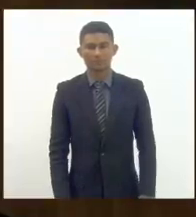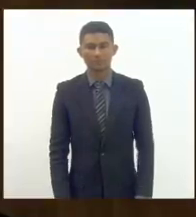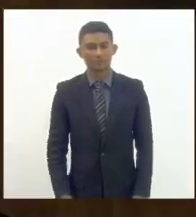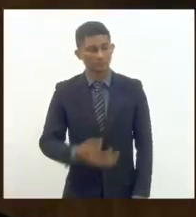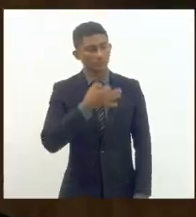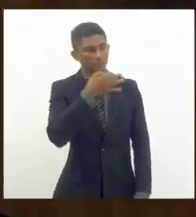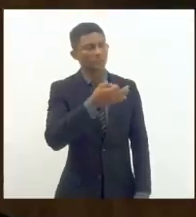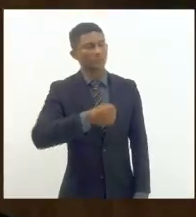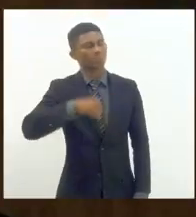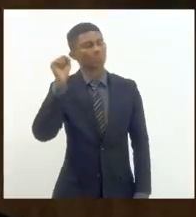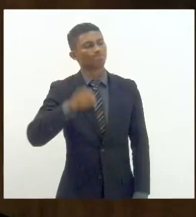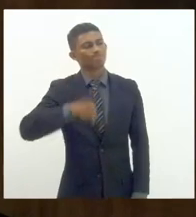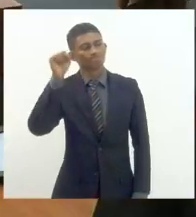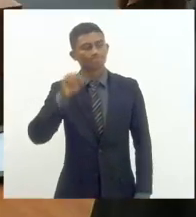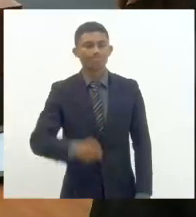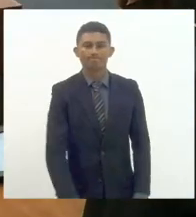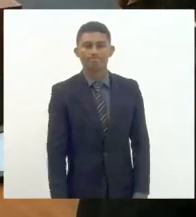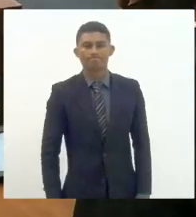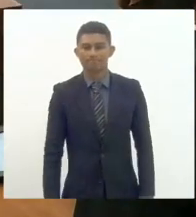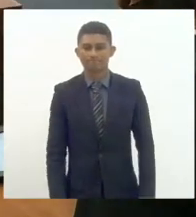Parecer favorável, presidente.